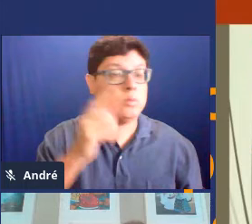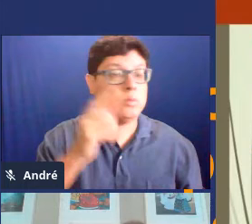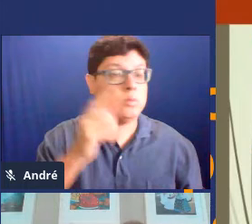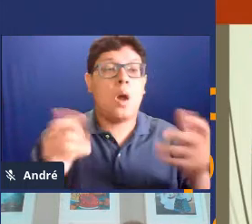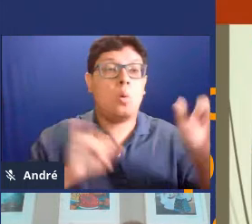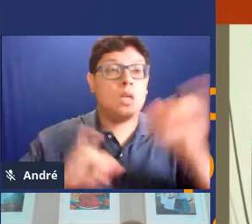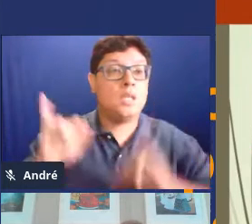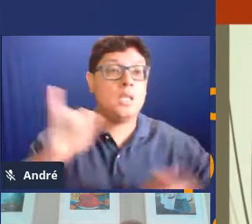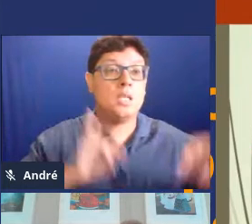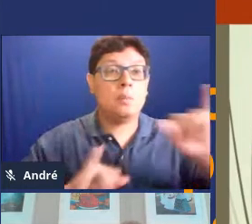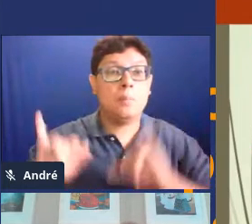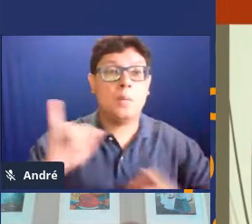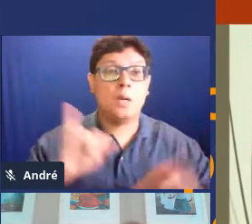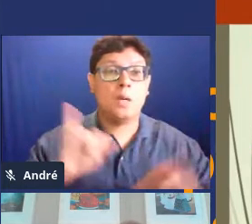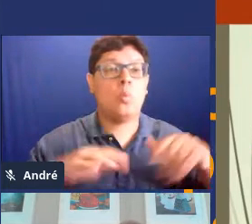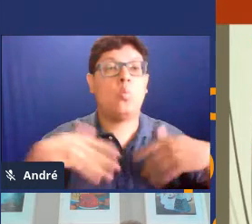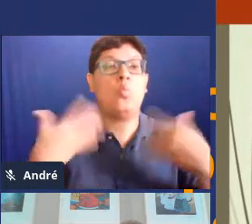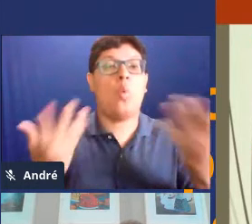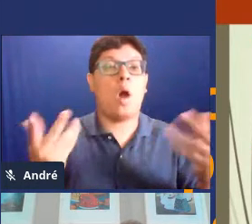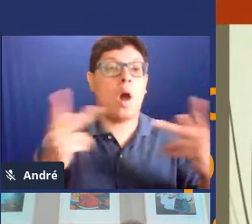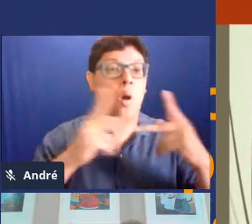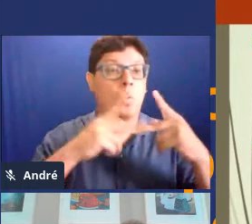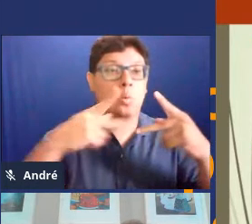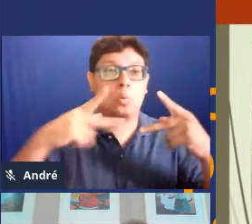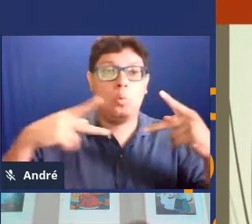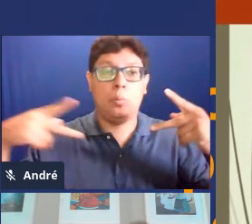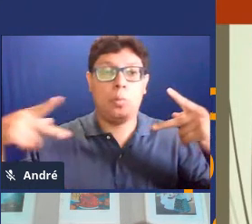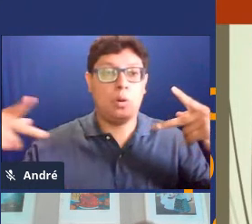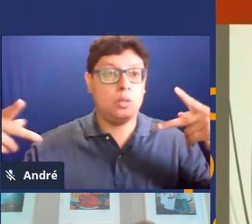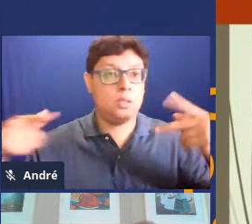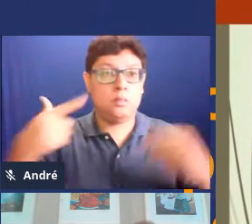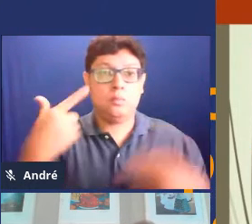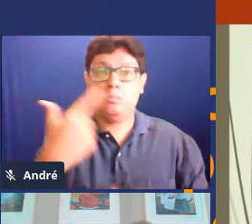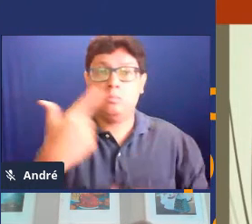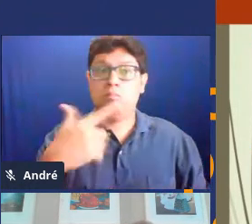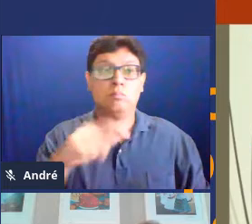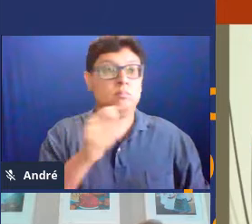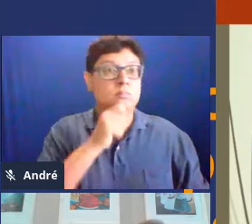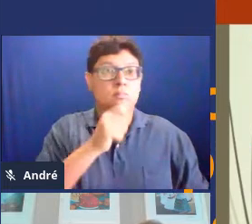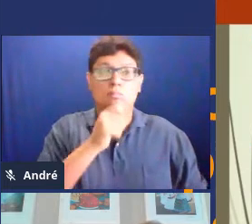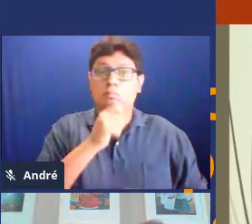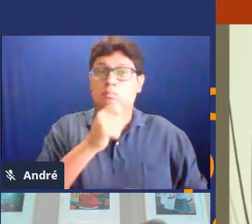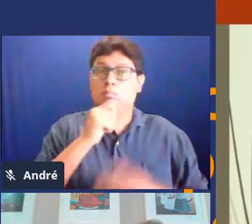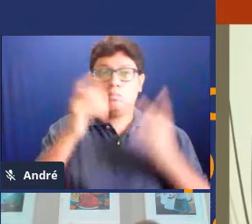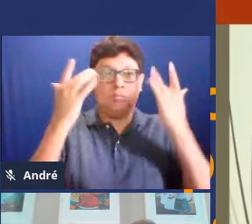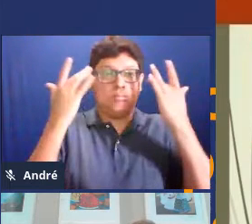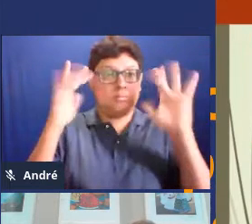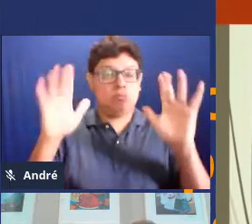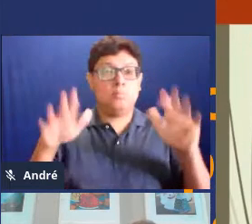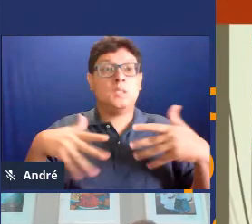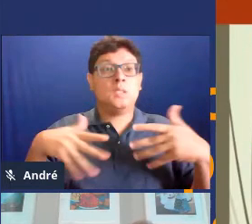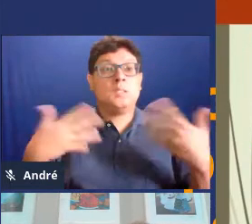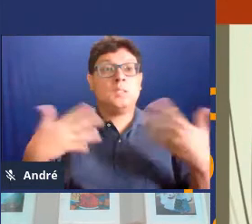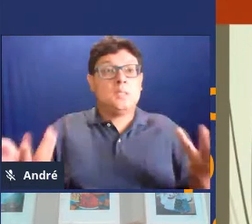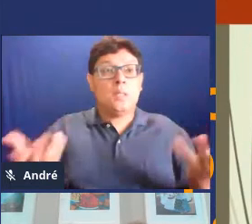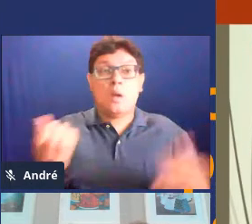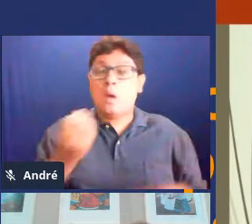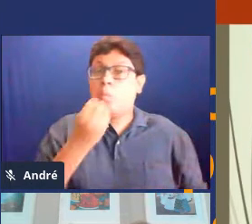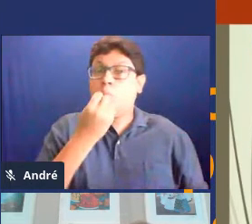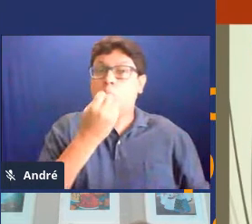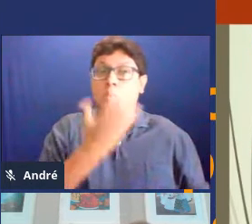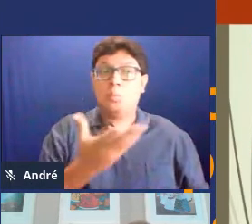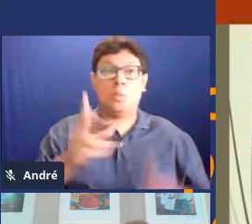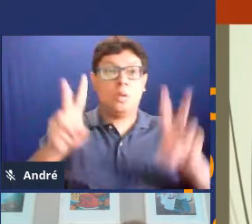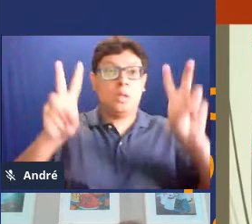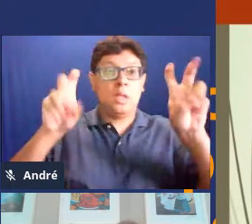os que existem. Então, se eu fosse fazer um mestrado hoje na linha de genoma funcional, eu adoraria fazer esse. Vou